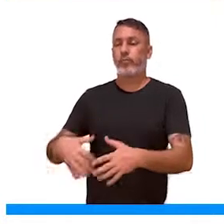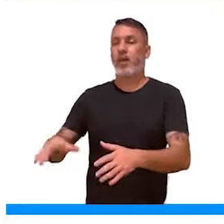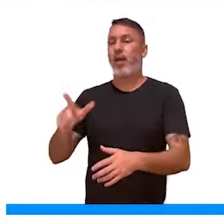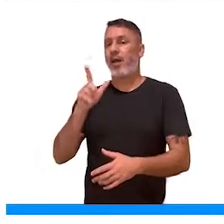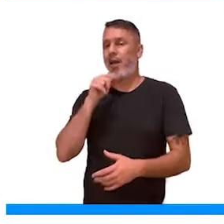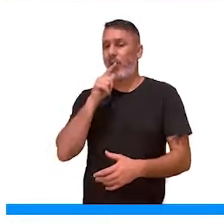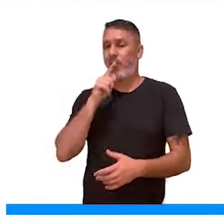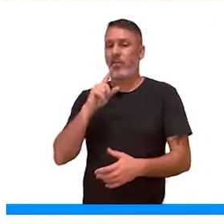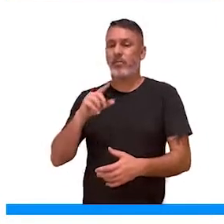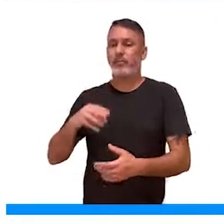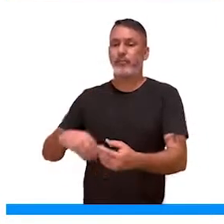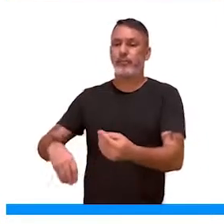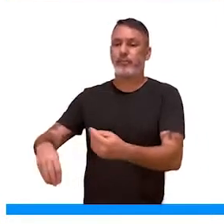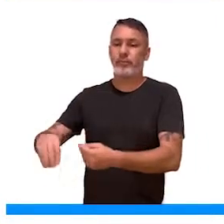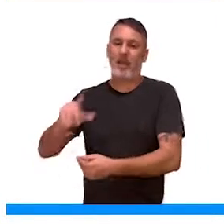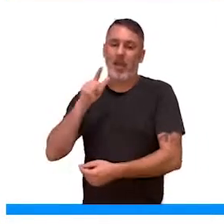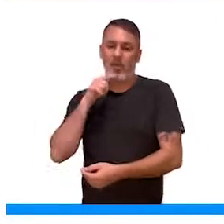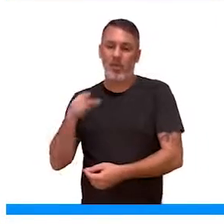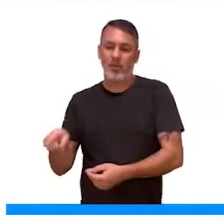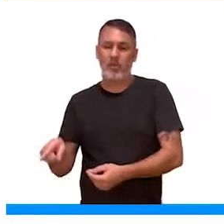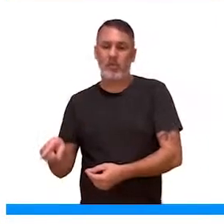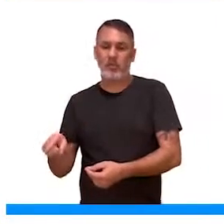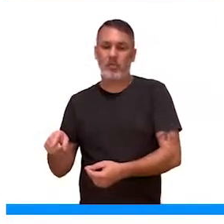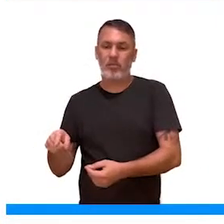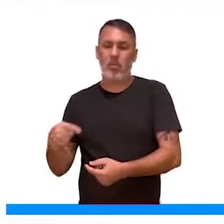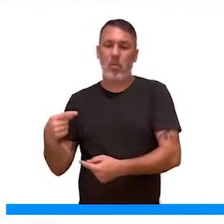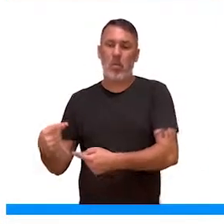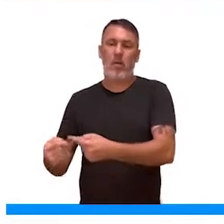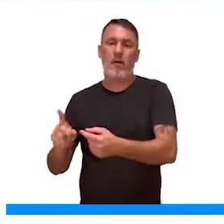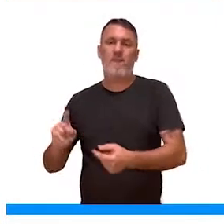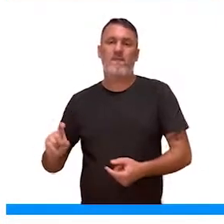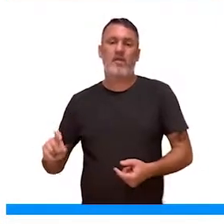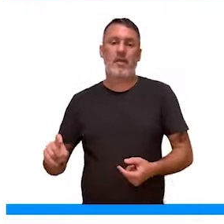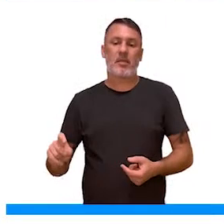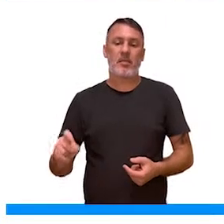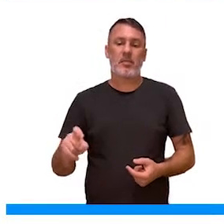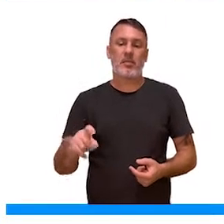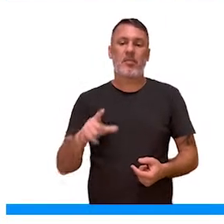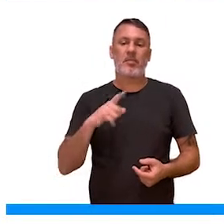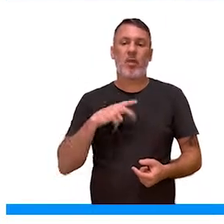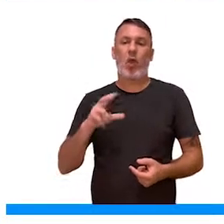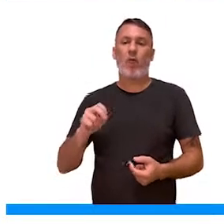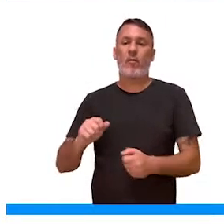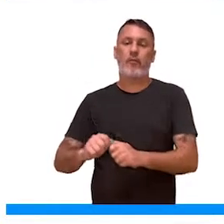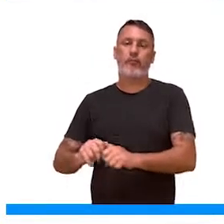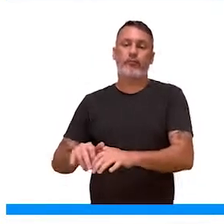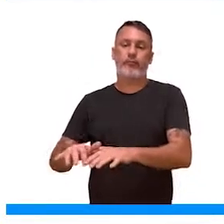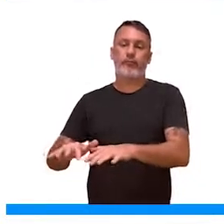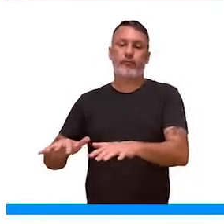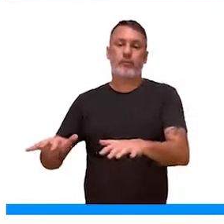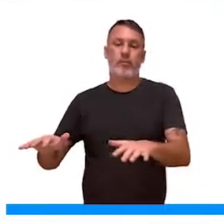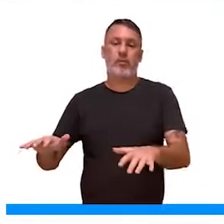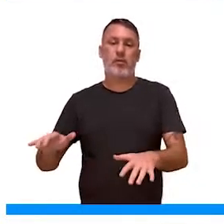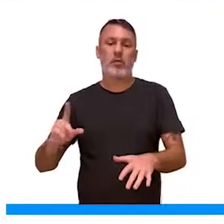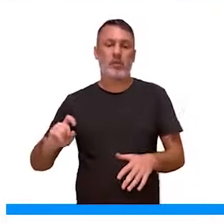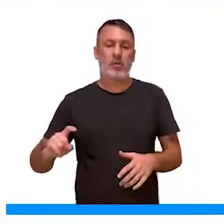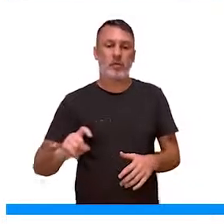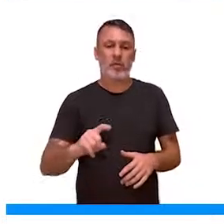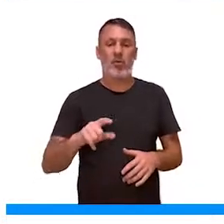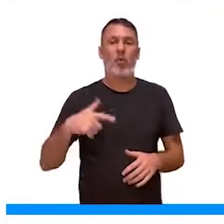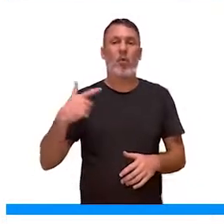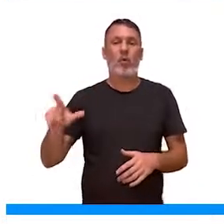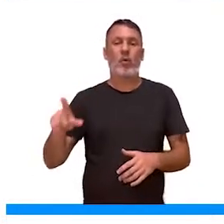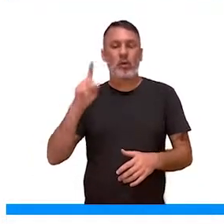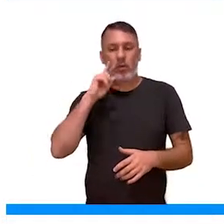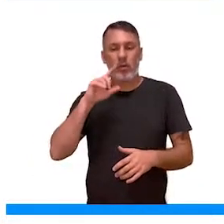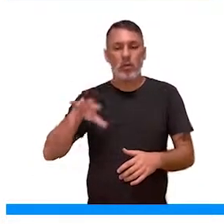com a água, os ovos desse verme. Esse verme, então, ao eclodir os ovos na água, forma uma larva chamada